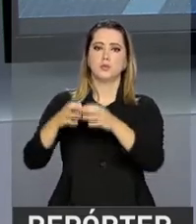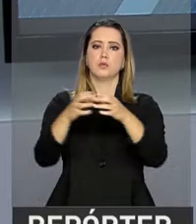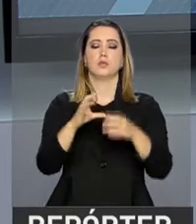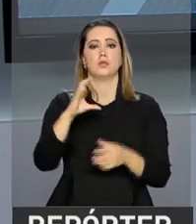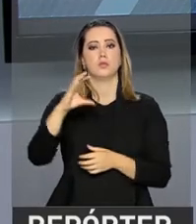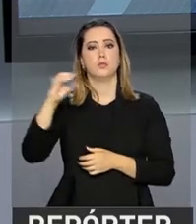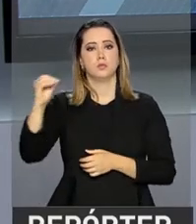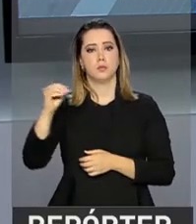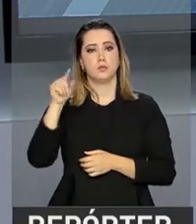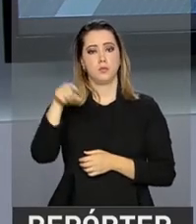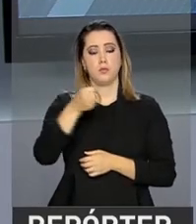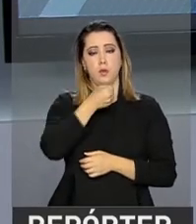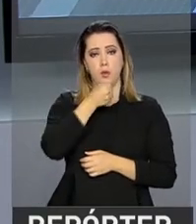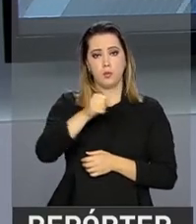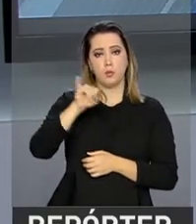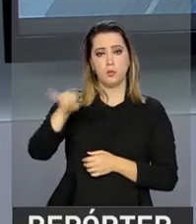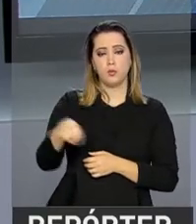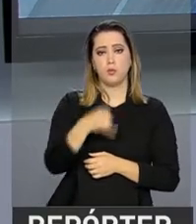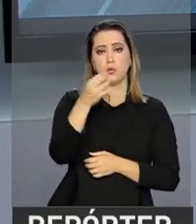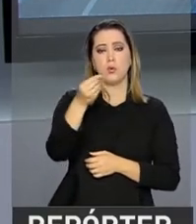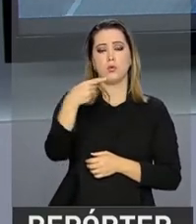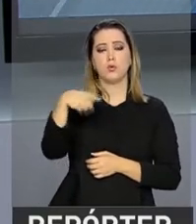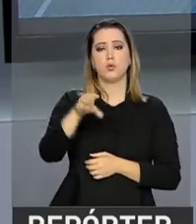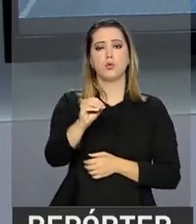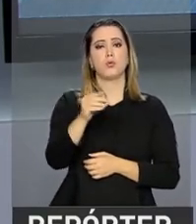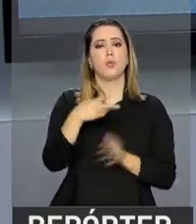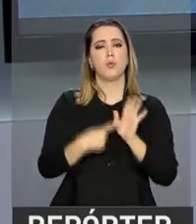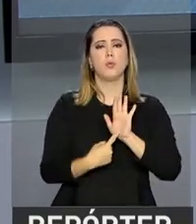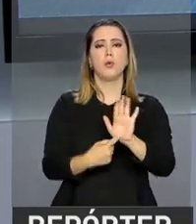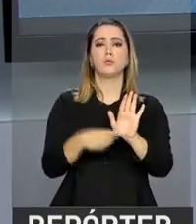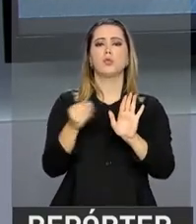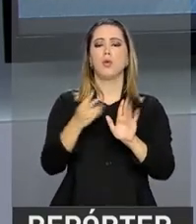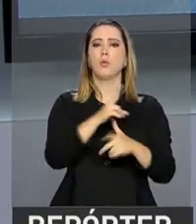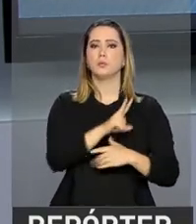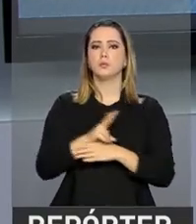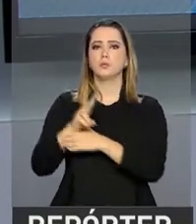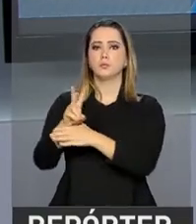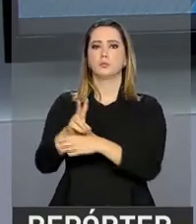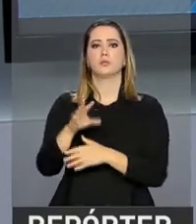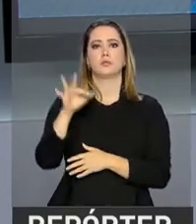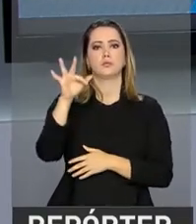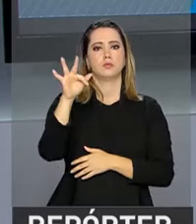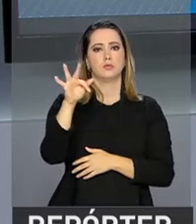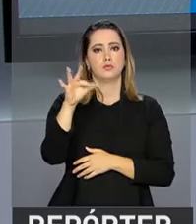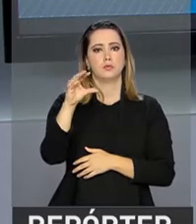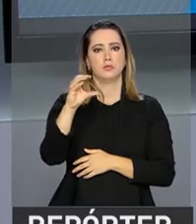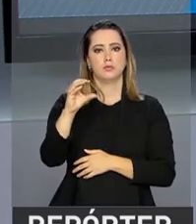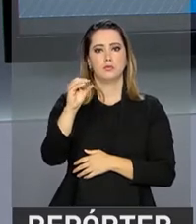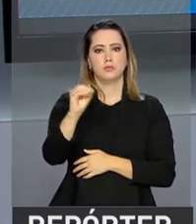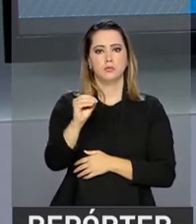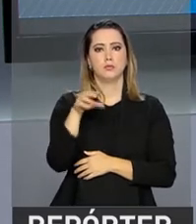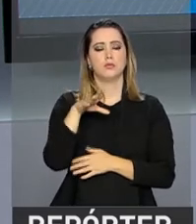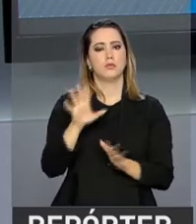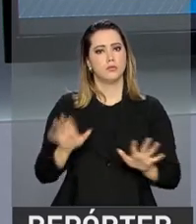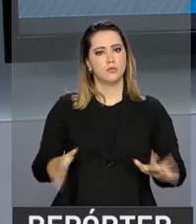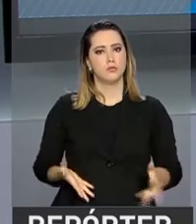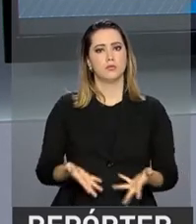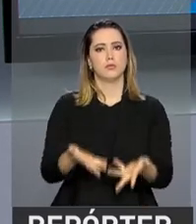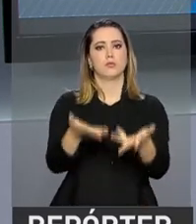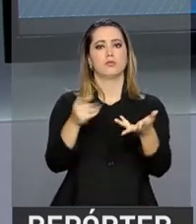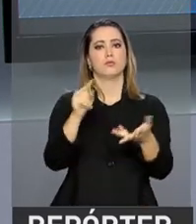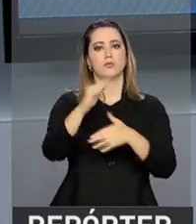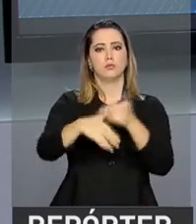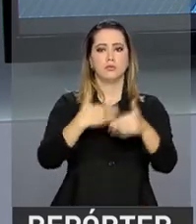oeste o repórter joão pedro neto mostra agora como os empréstimos do fundo de financiamento do centro-oeste fdco